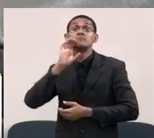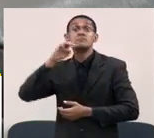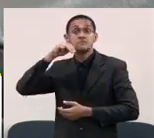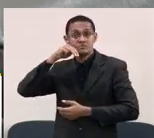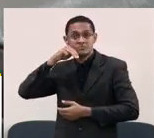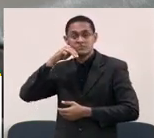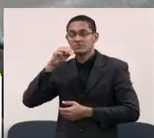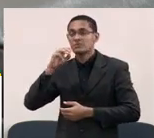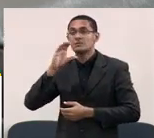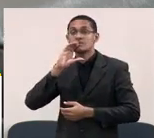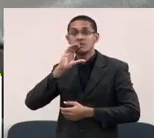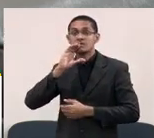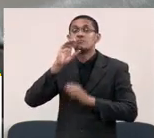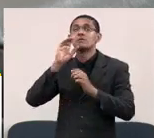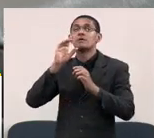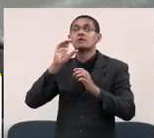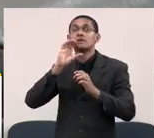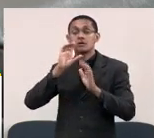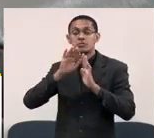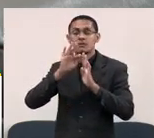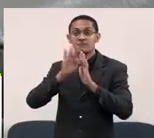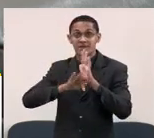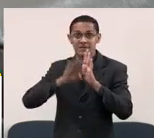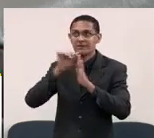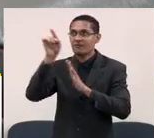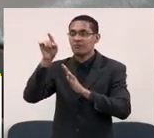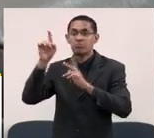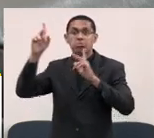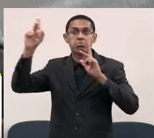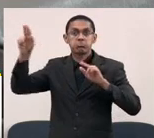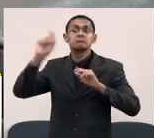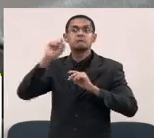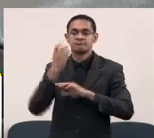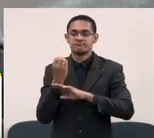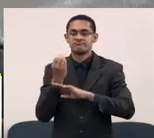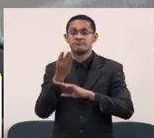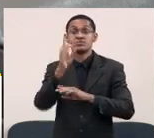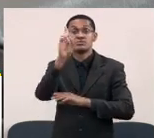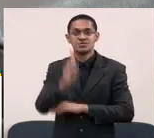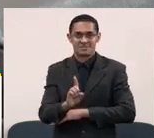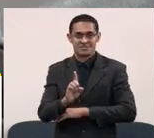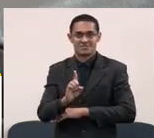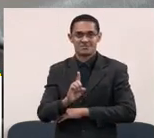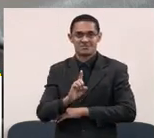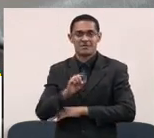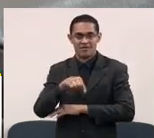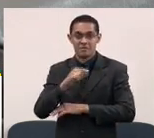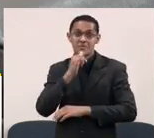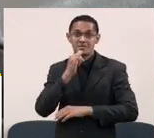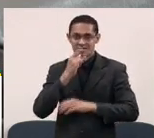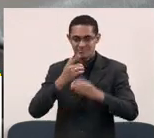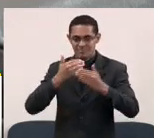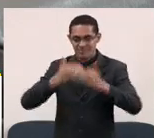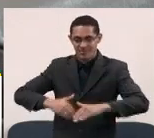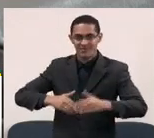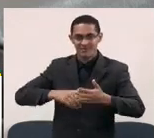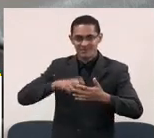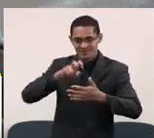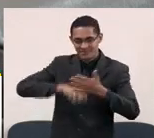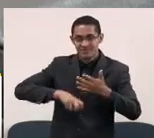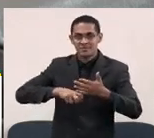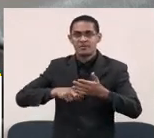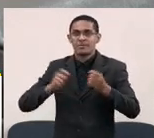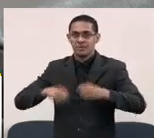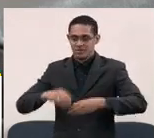e aprovada a nível nacional, que é o direito à mãe de amamentar durante a realização das provas do concurso público. E eu